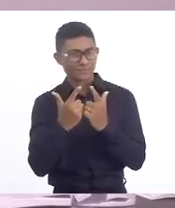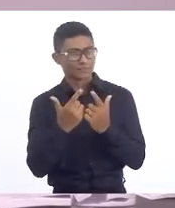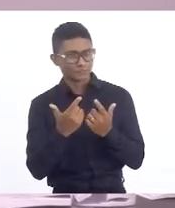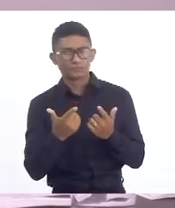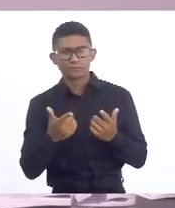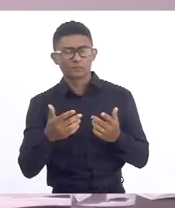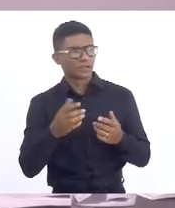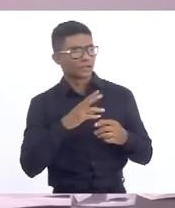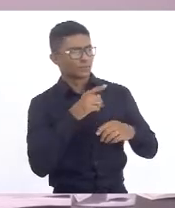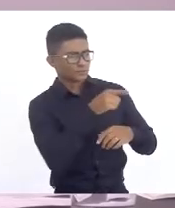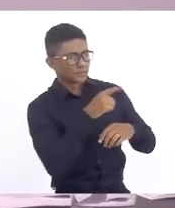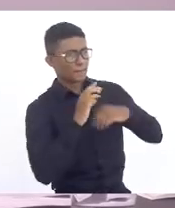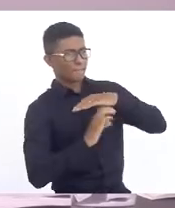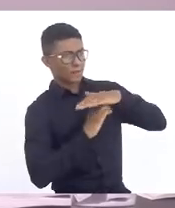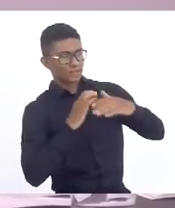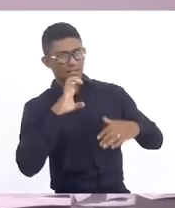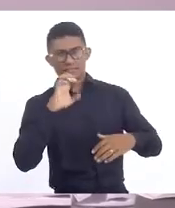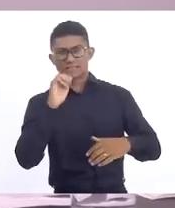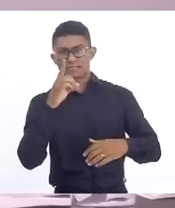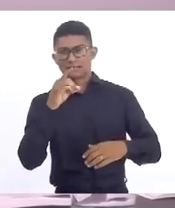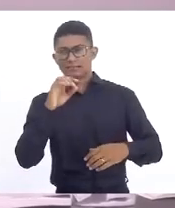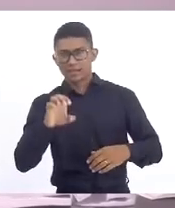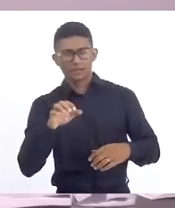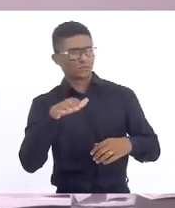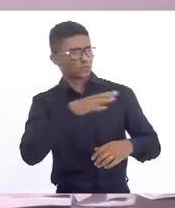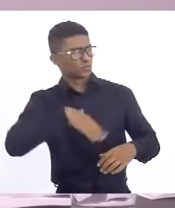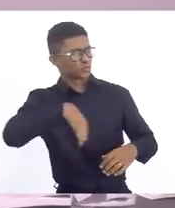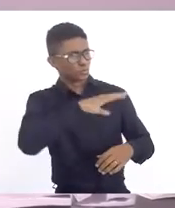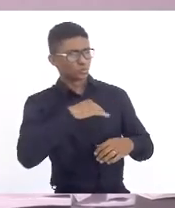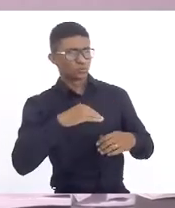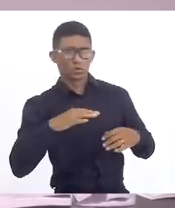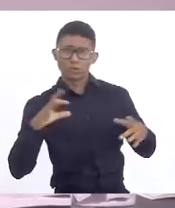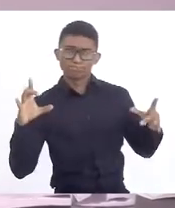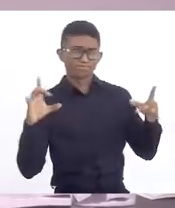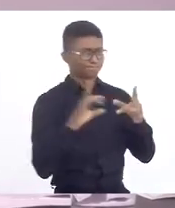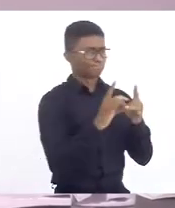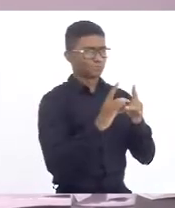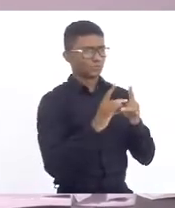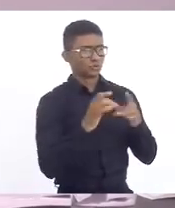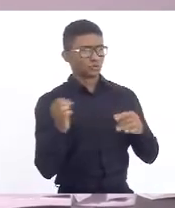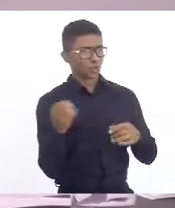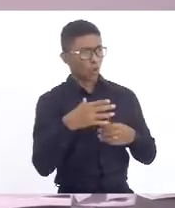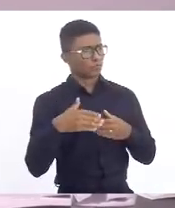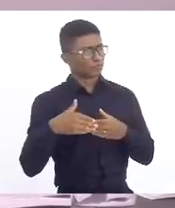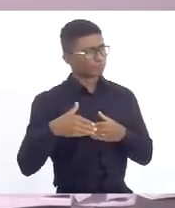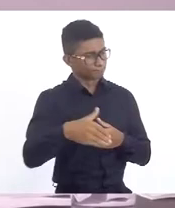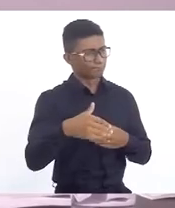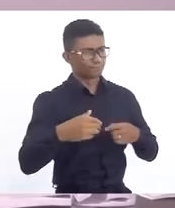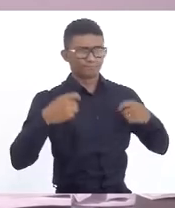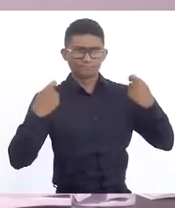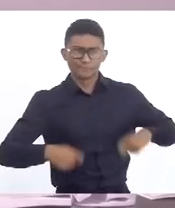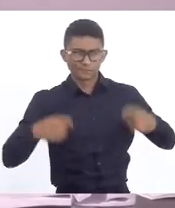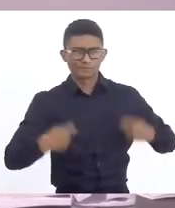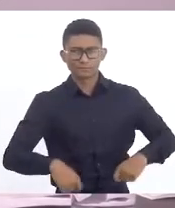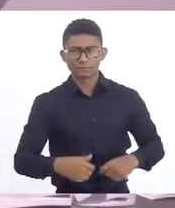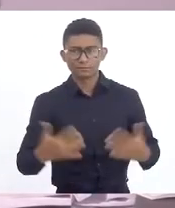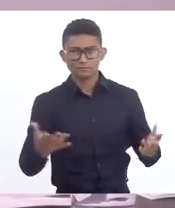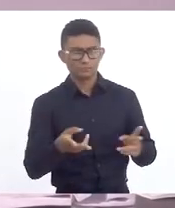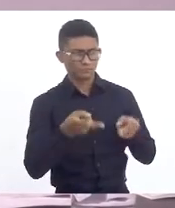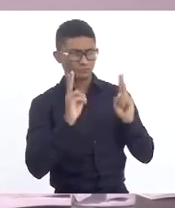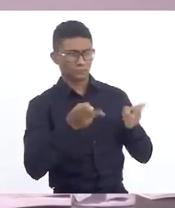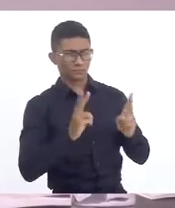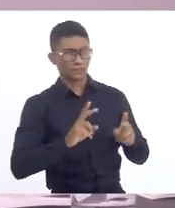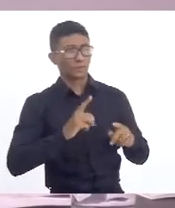a CEDAE e todos os órgãos, como também as entidades que participam, que atuam nessa área. Continuando, para concluir, que depois eu tenho que